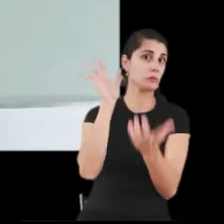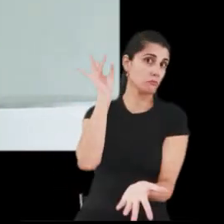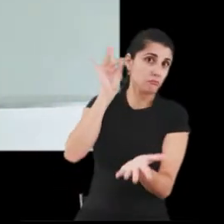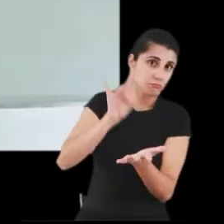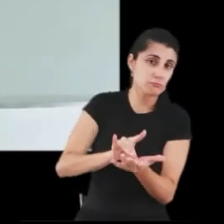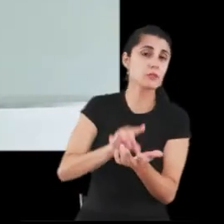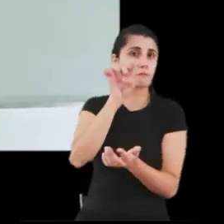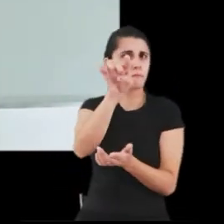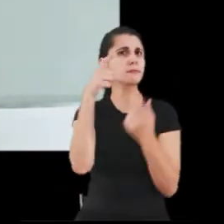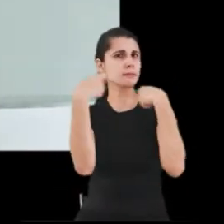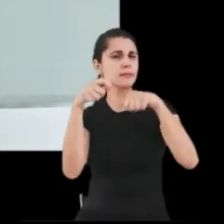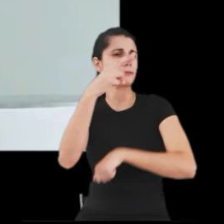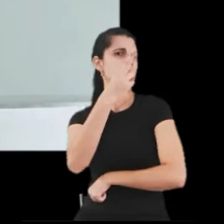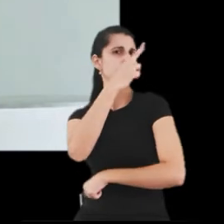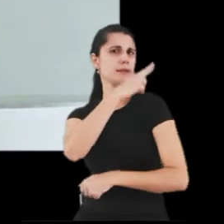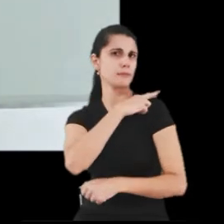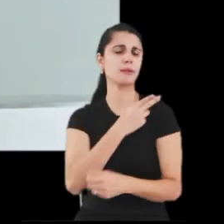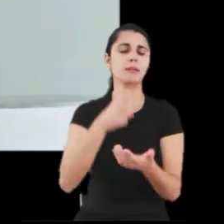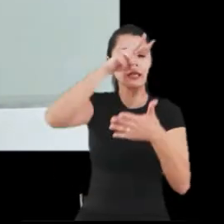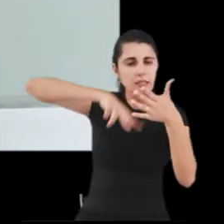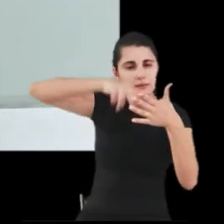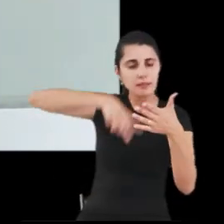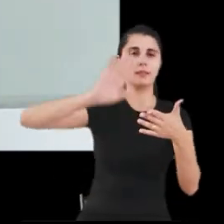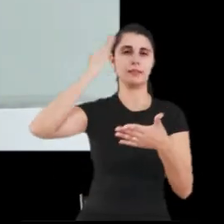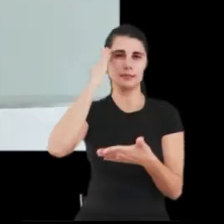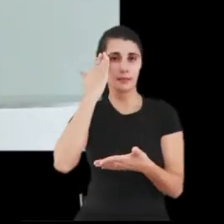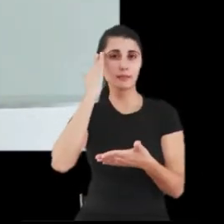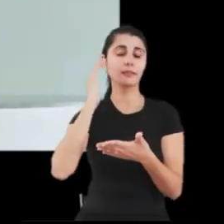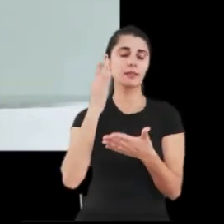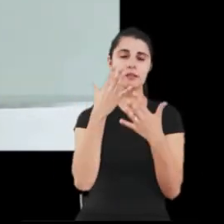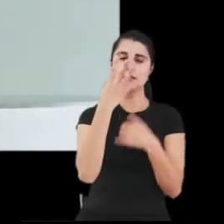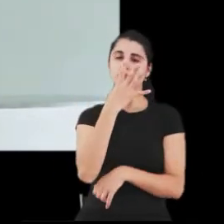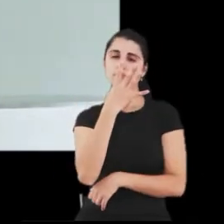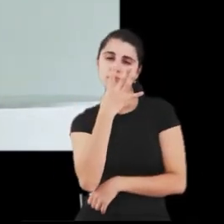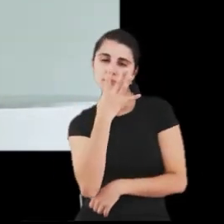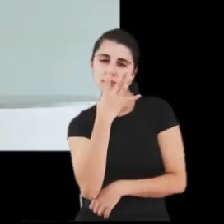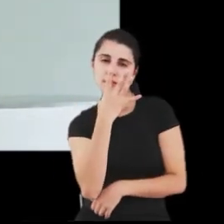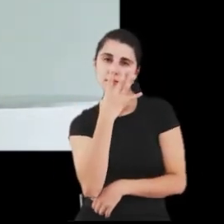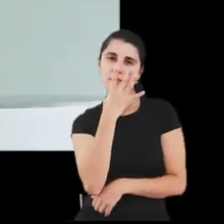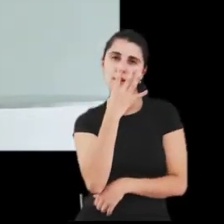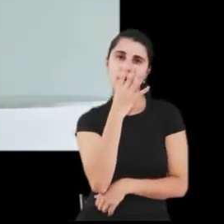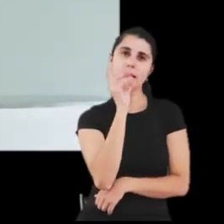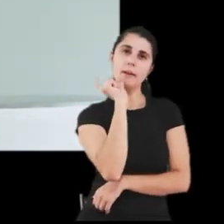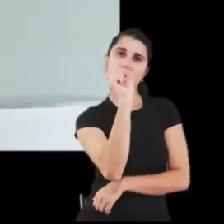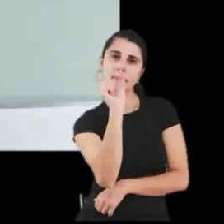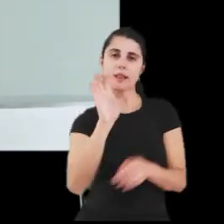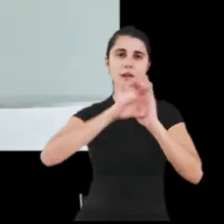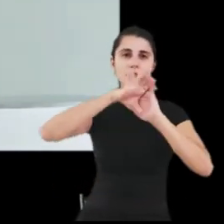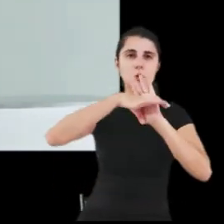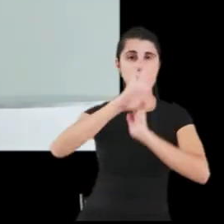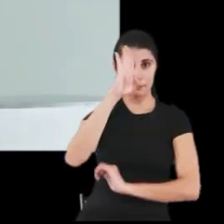geralmente. Sua obrigação é ler a questão, interpretar e observar pelas palavras-chave qual é aquele